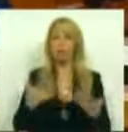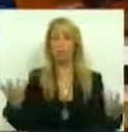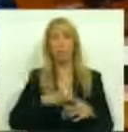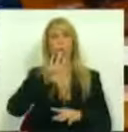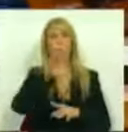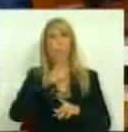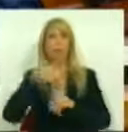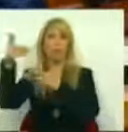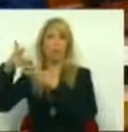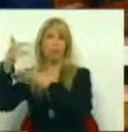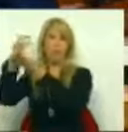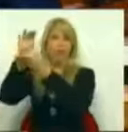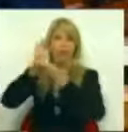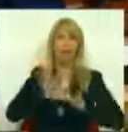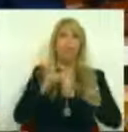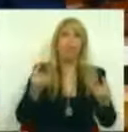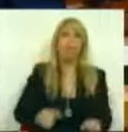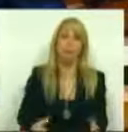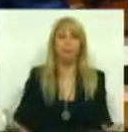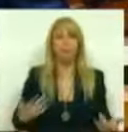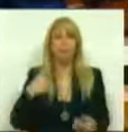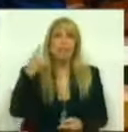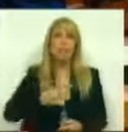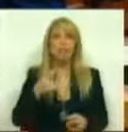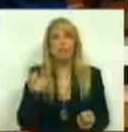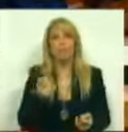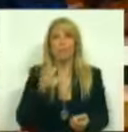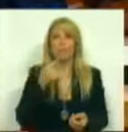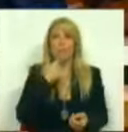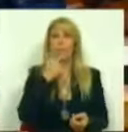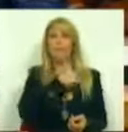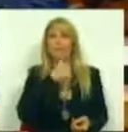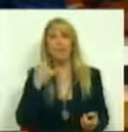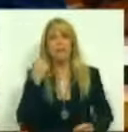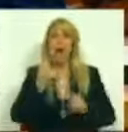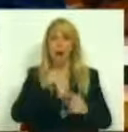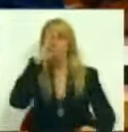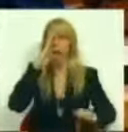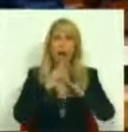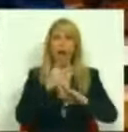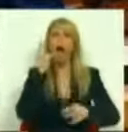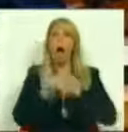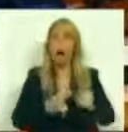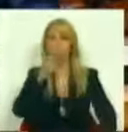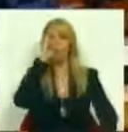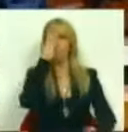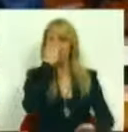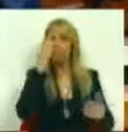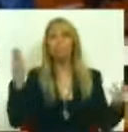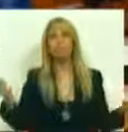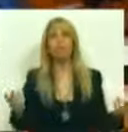assistência exige também alguma paciência, alguma persistência, alguma resistência e